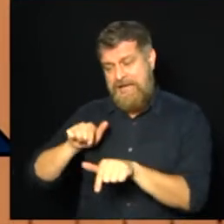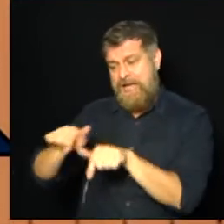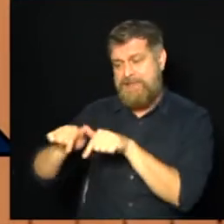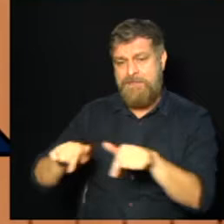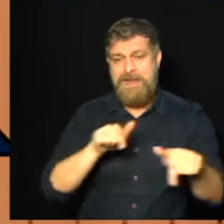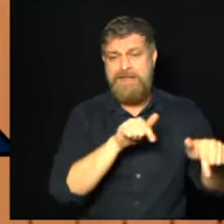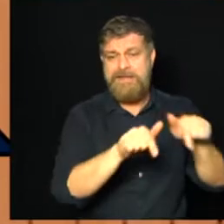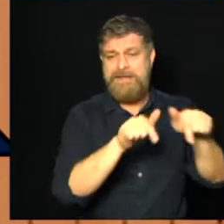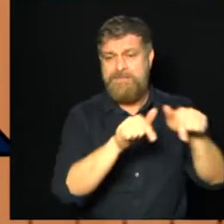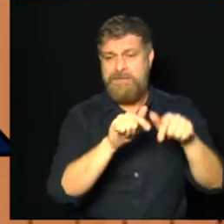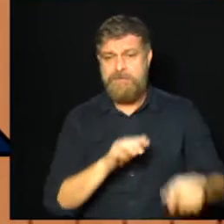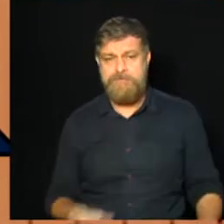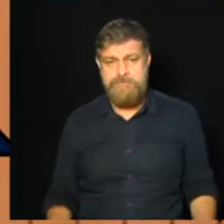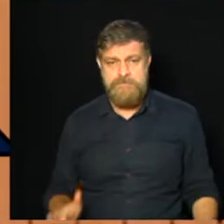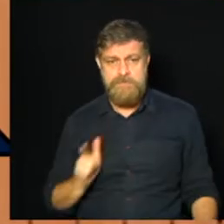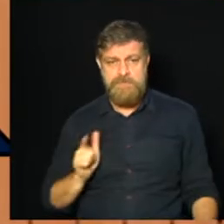sobre